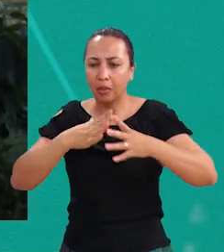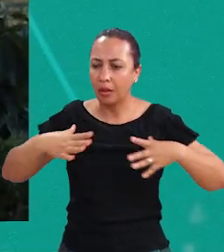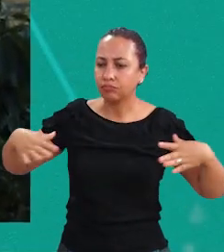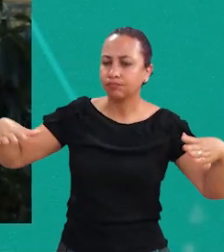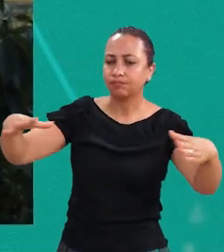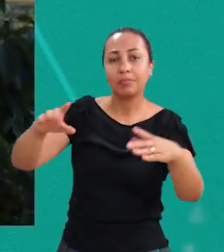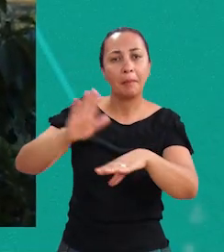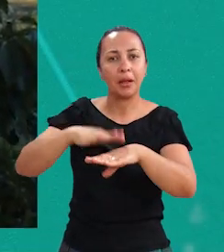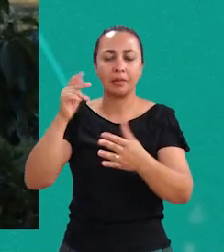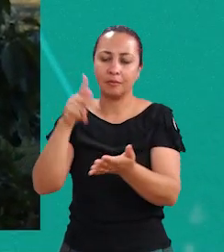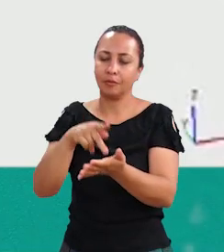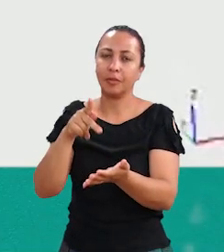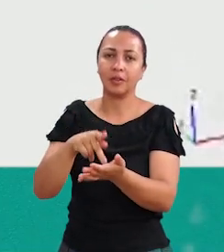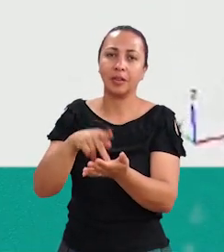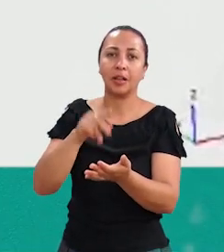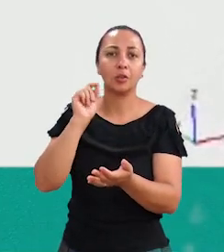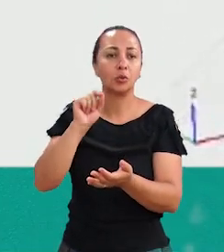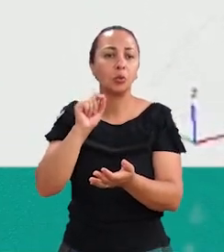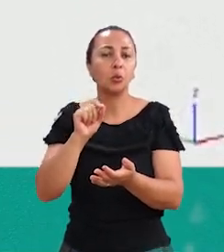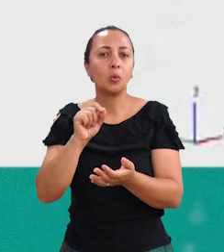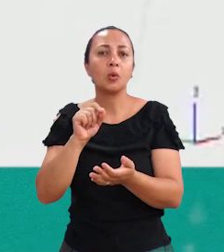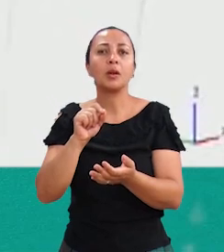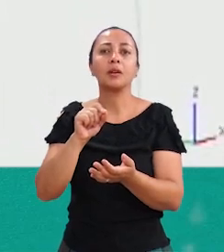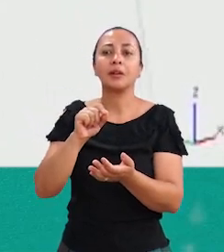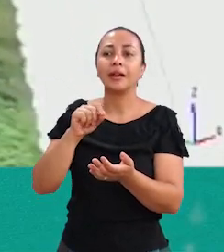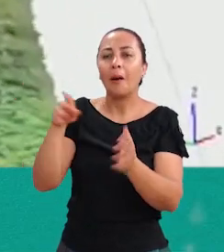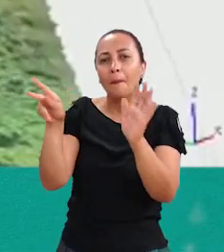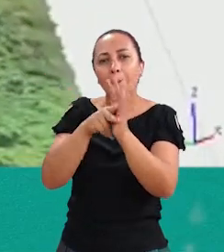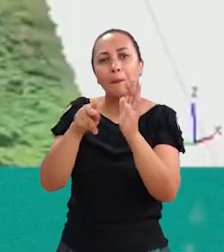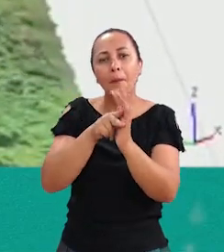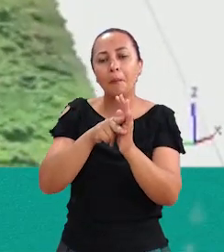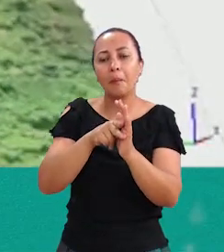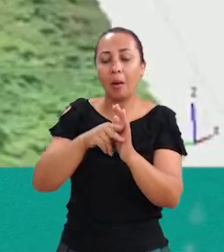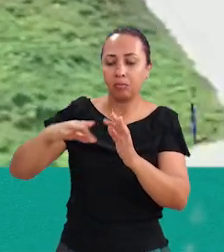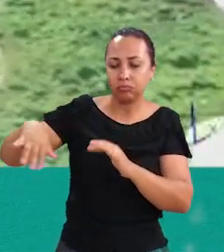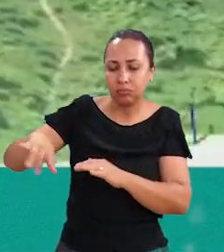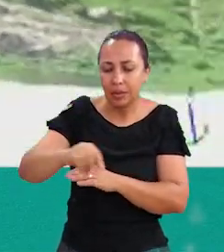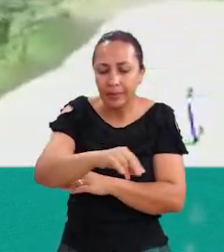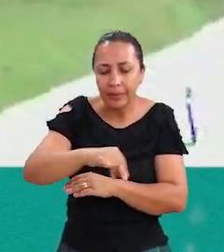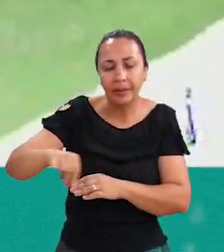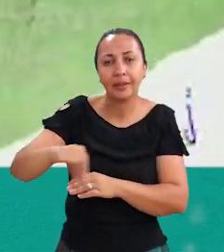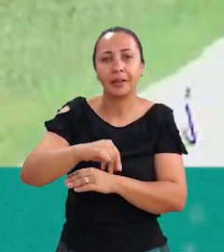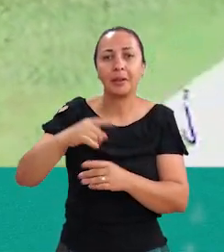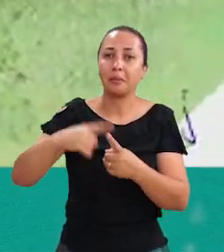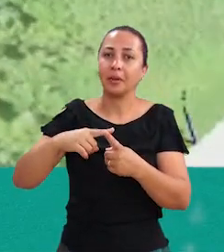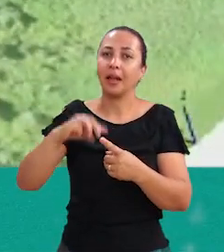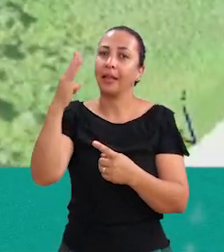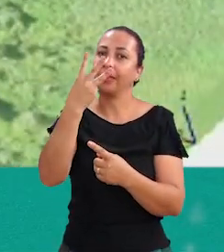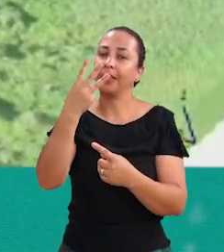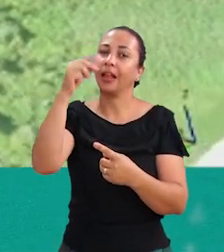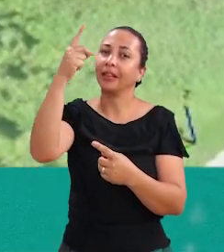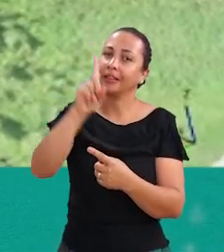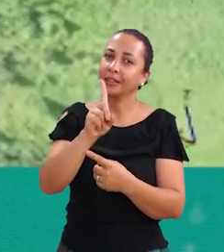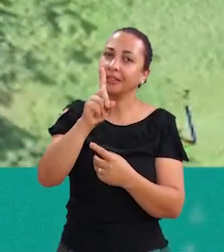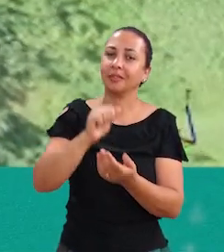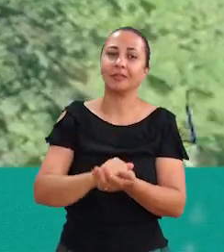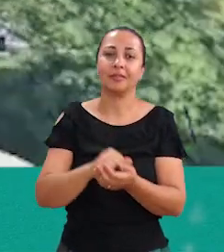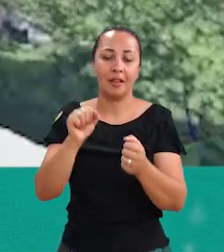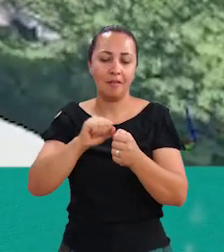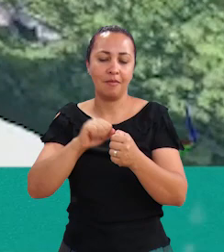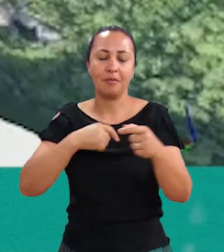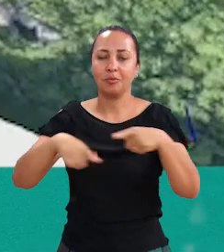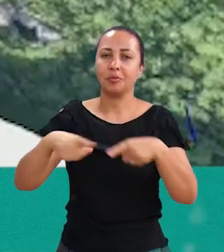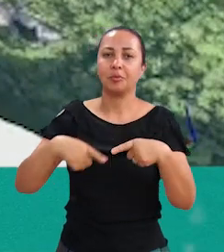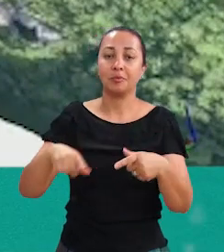uma dimensão mais real, né, daquilo que é o próprio relevo, porque o relevo ele é em 3D.